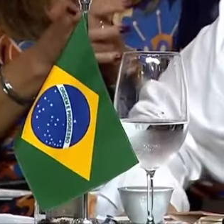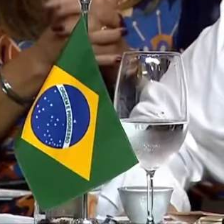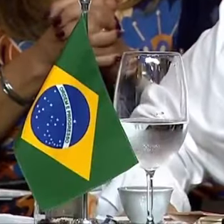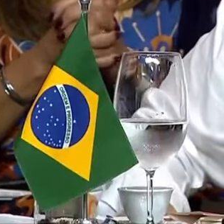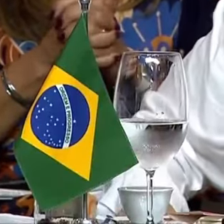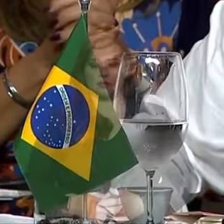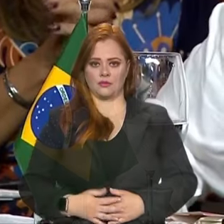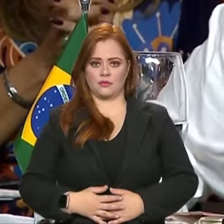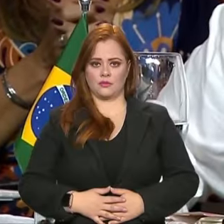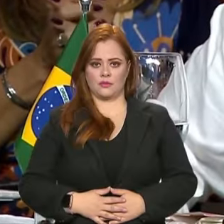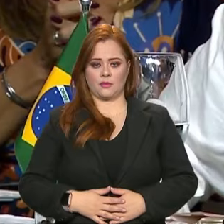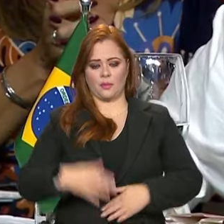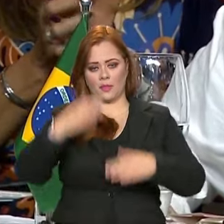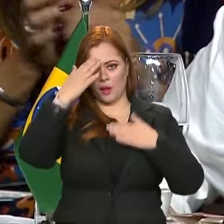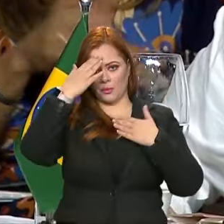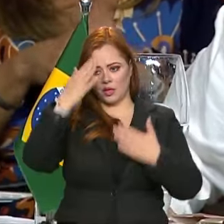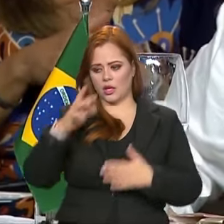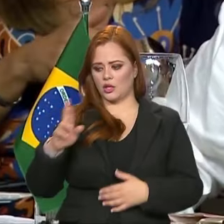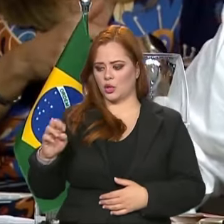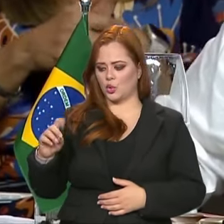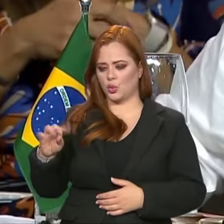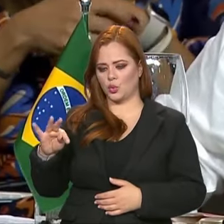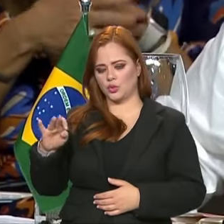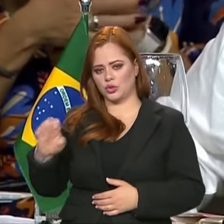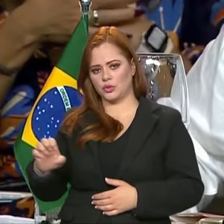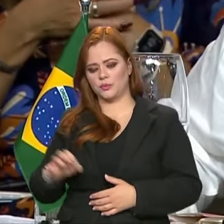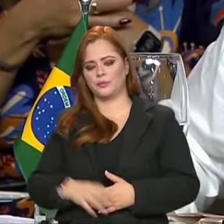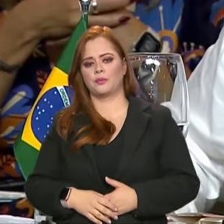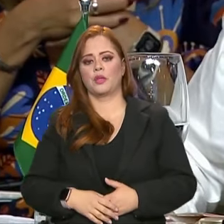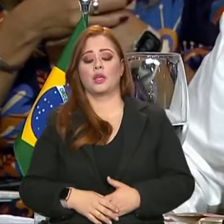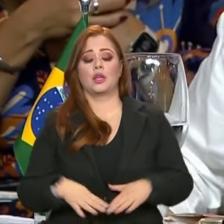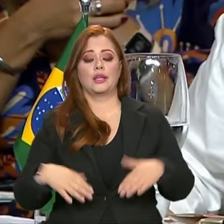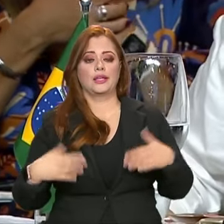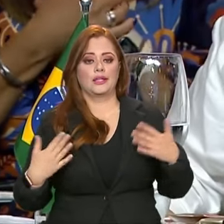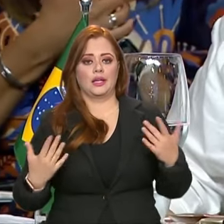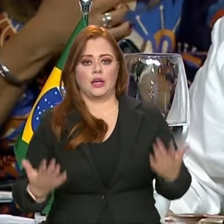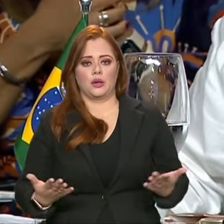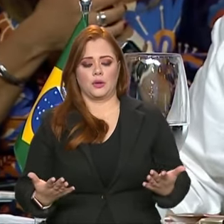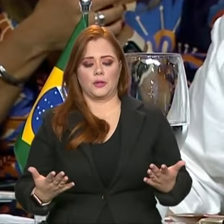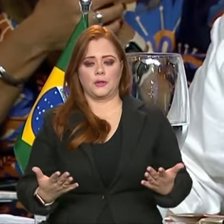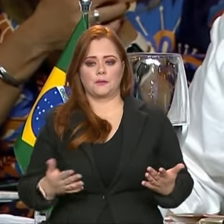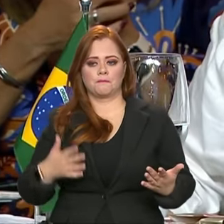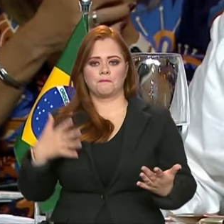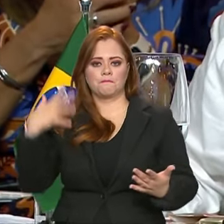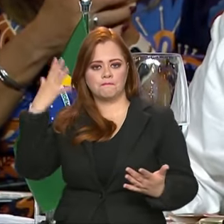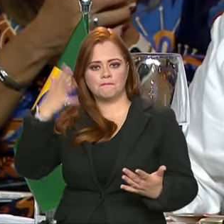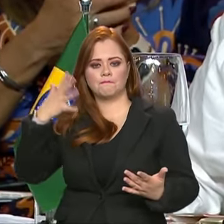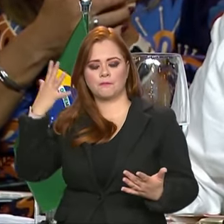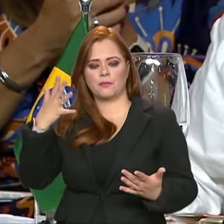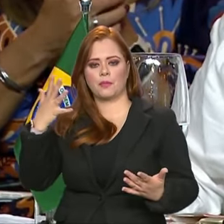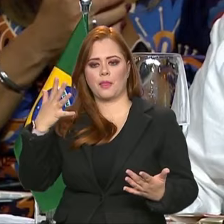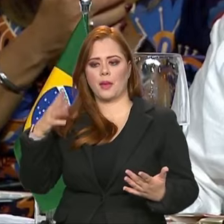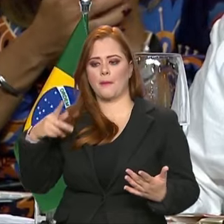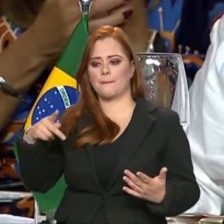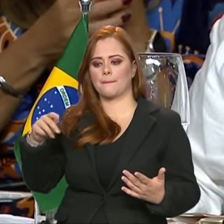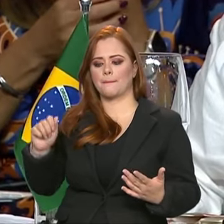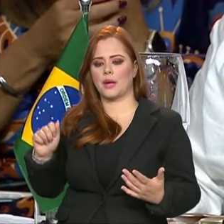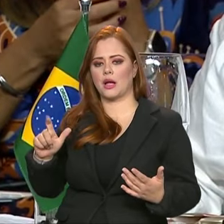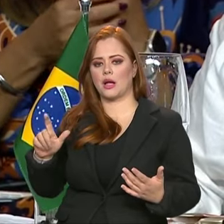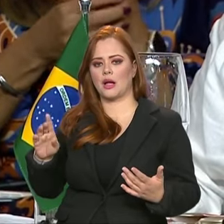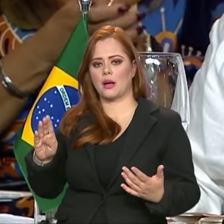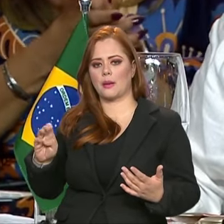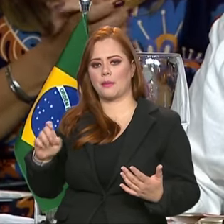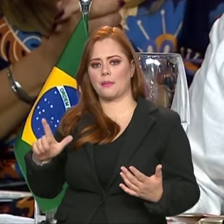Muito obrigado à senhora Ruth Consuelo Chaparro. E passo agora a palavra a Pablo Neri, do